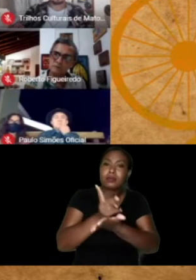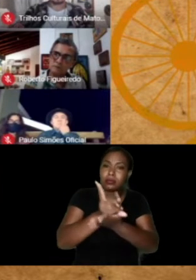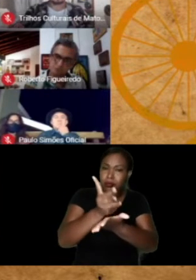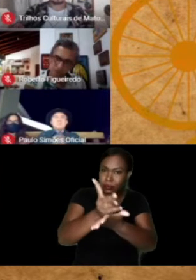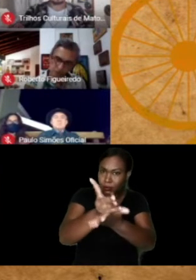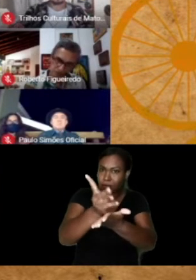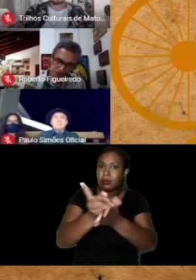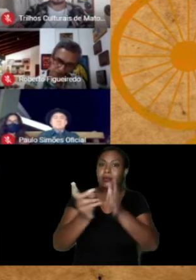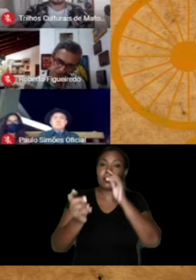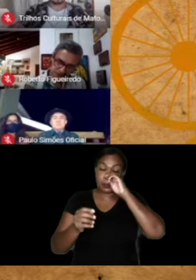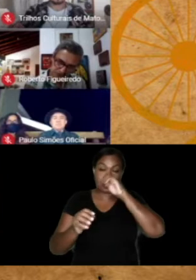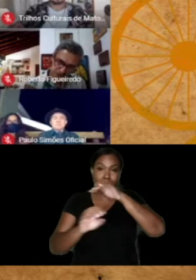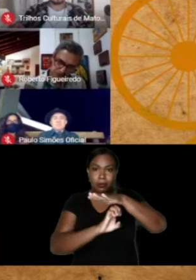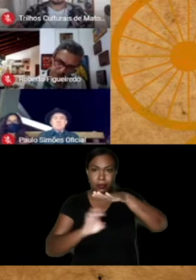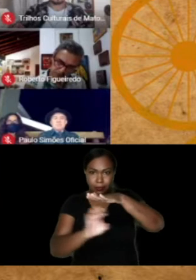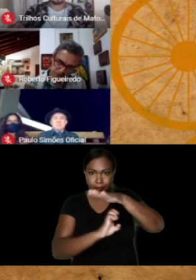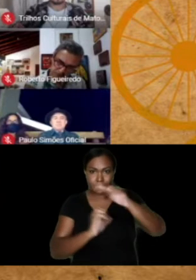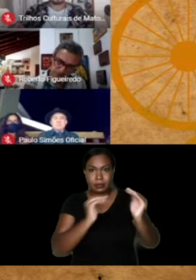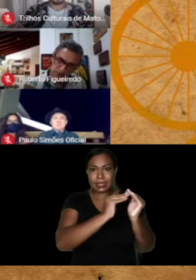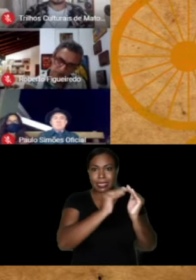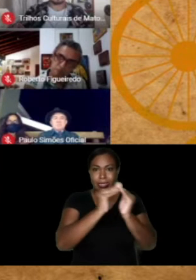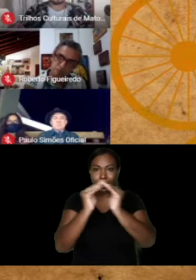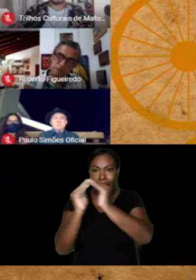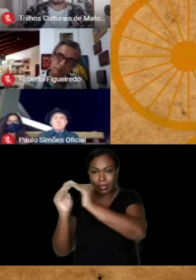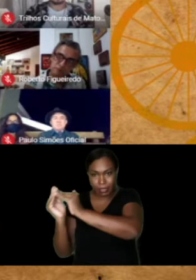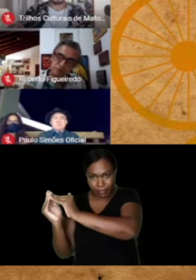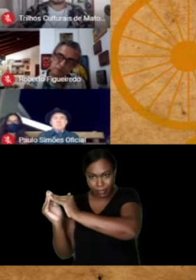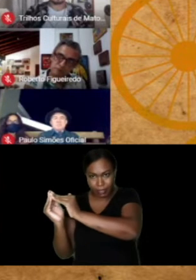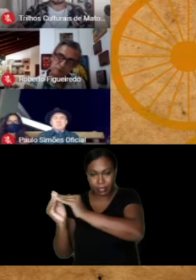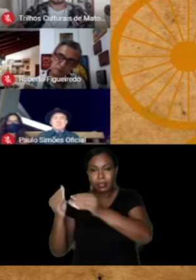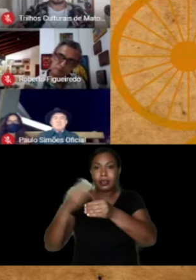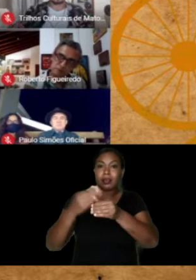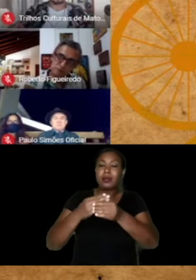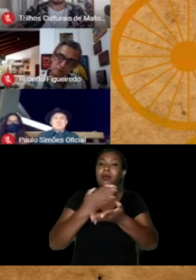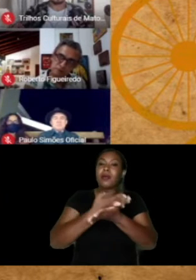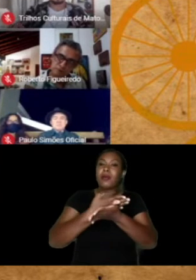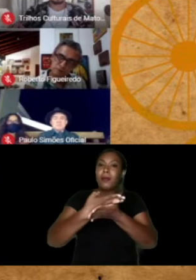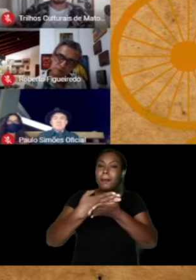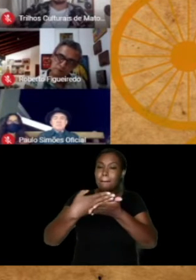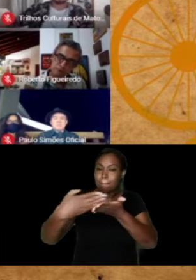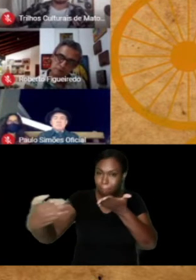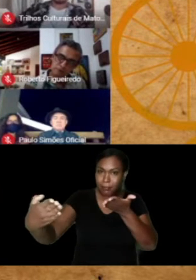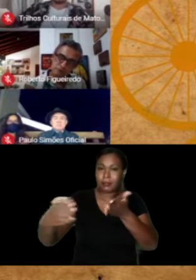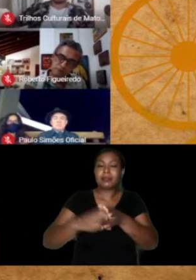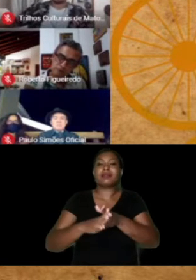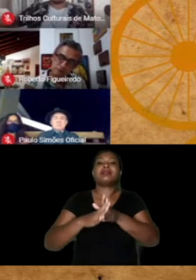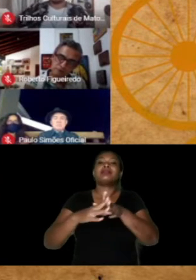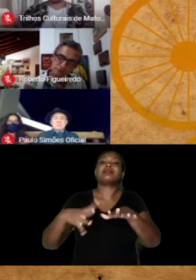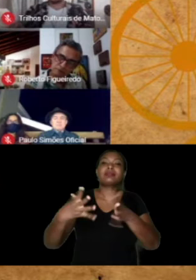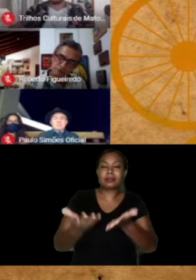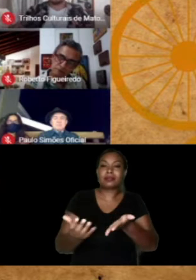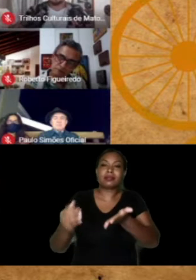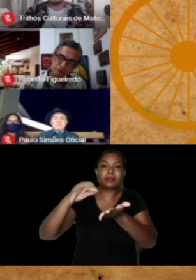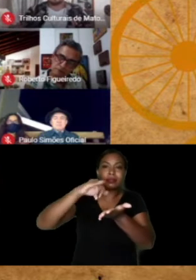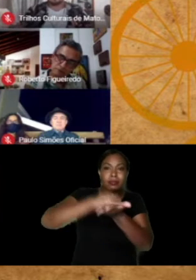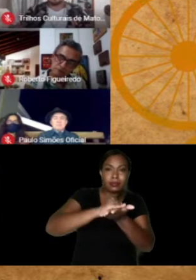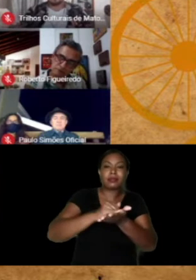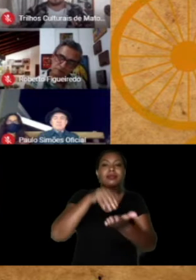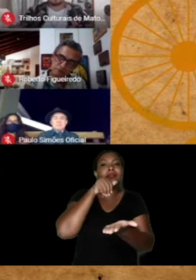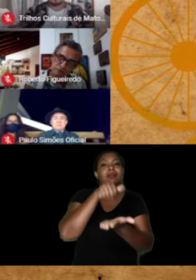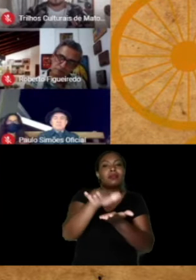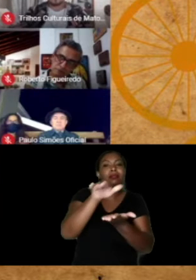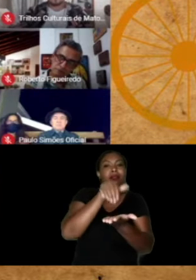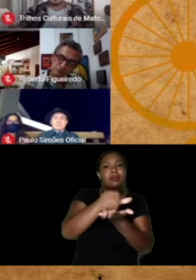à vila. Quando começa o desmantelamento da ferrovia, começam as demissões,